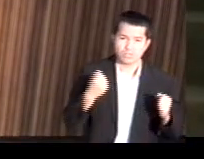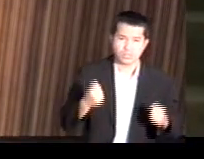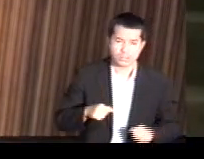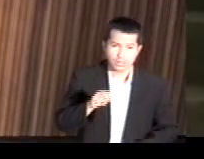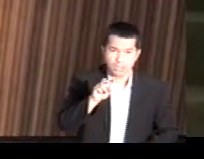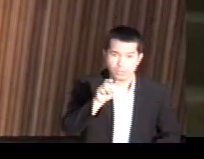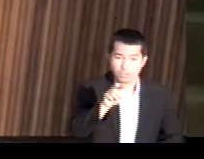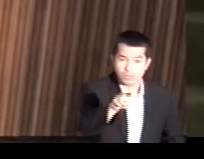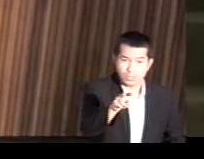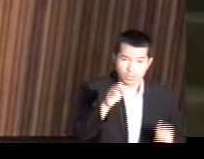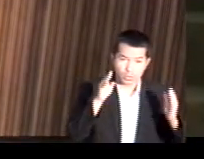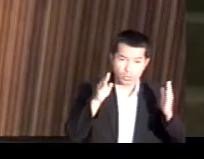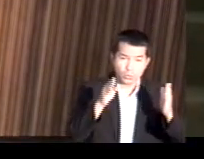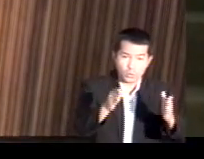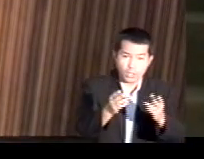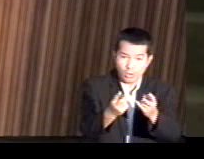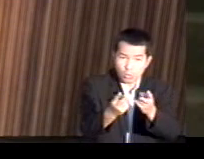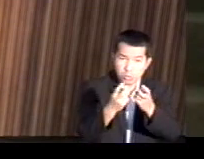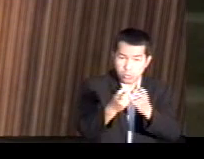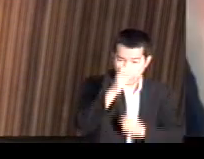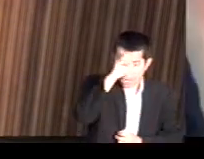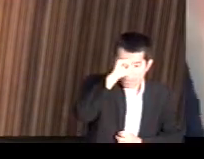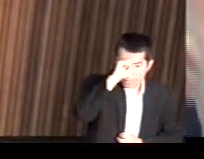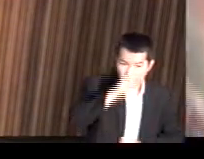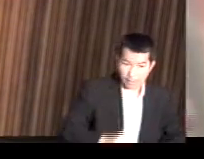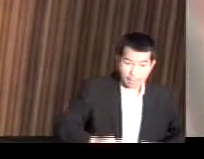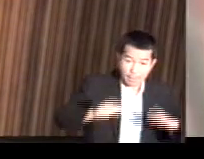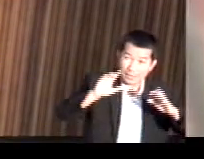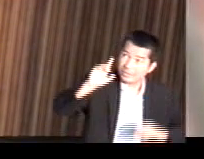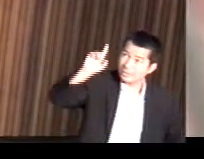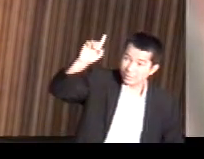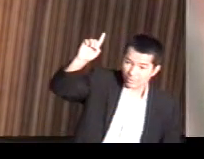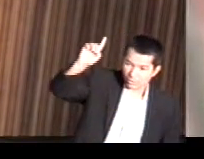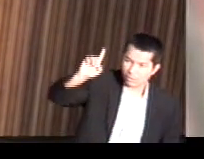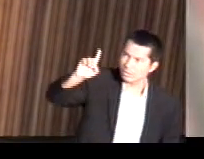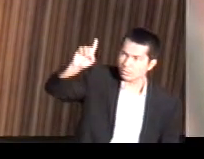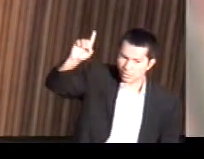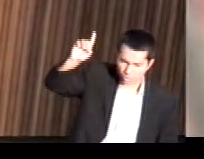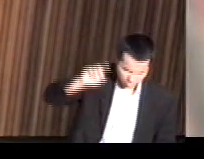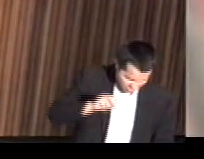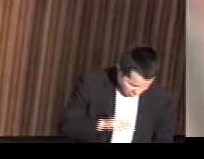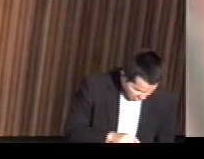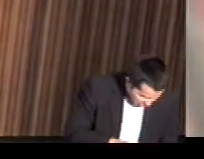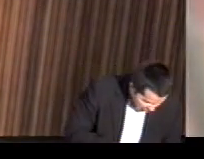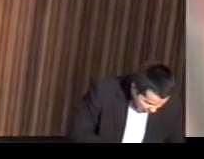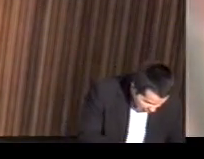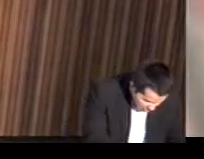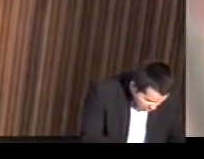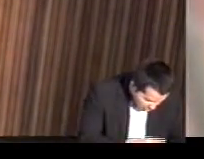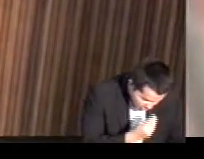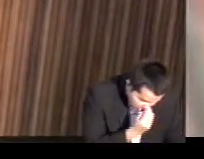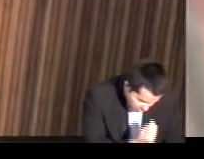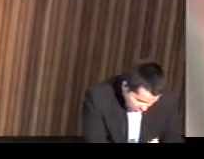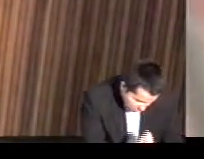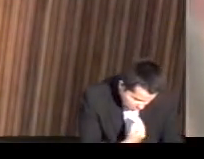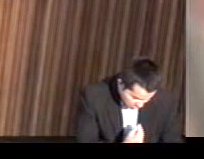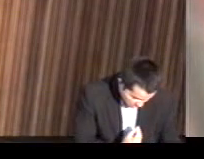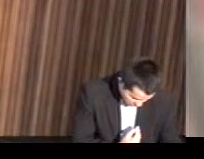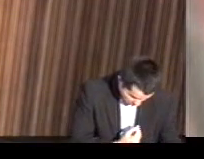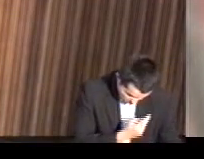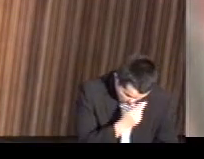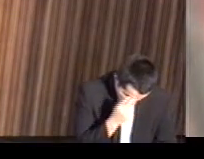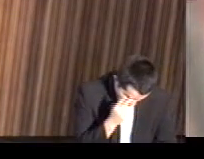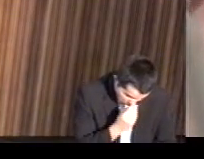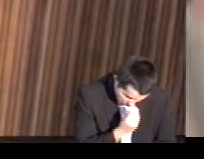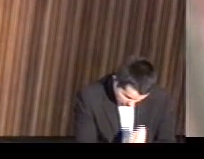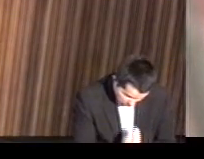esses grandes impérios, ele abala as estruturas, de tal maneira que a gente possa